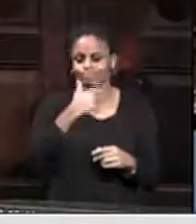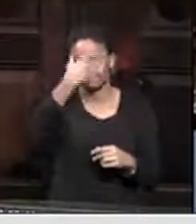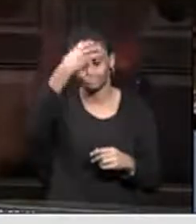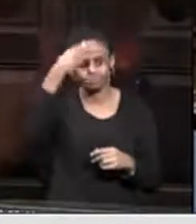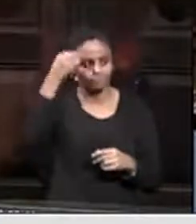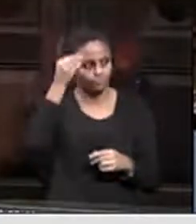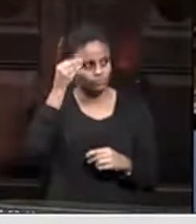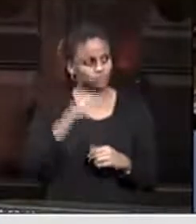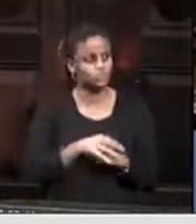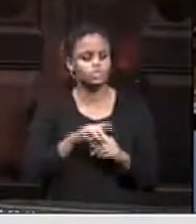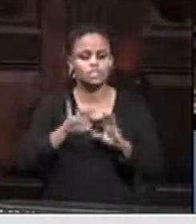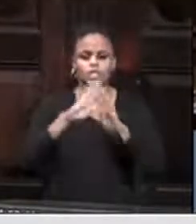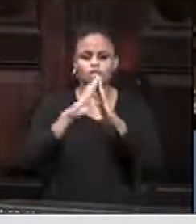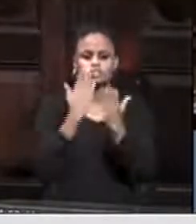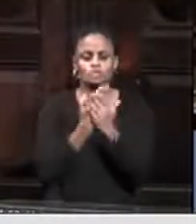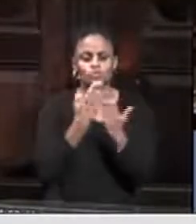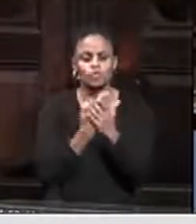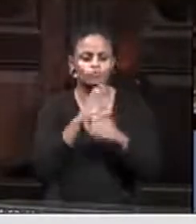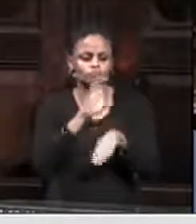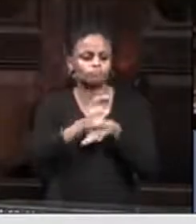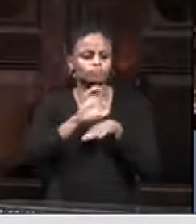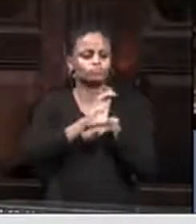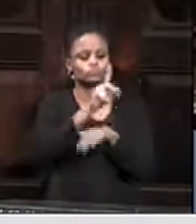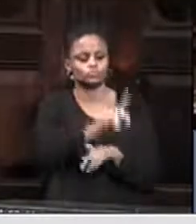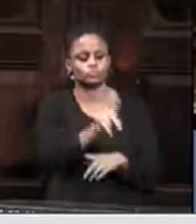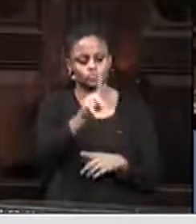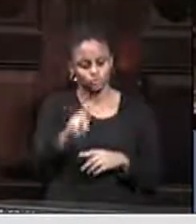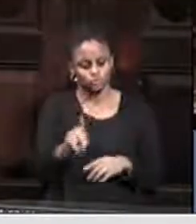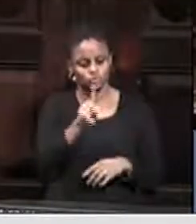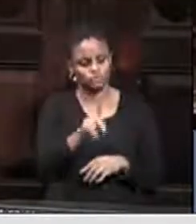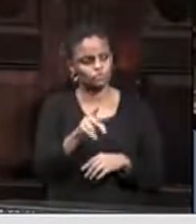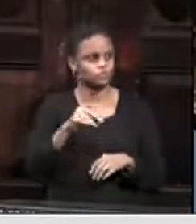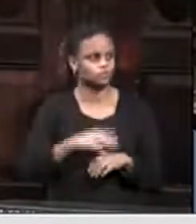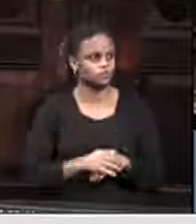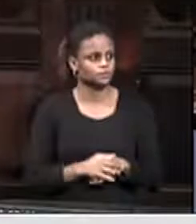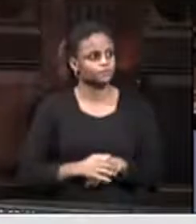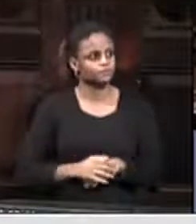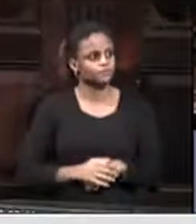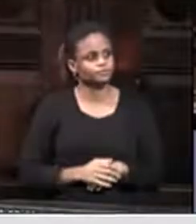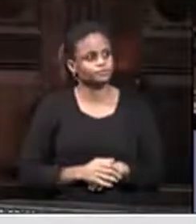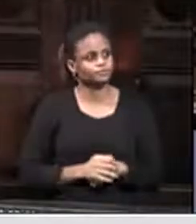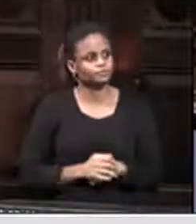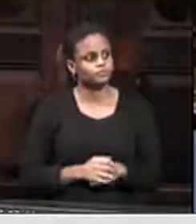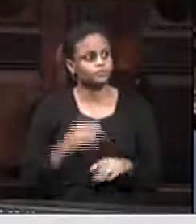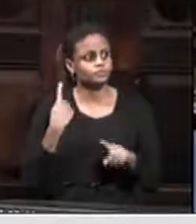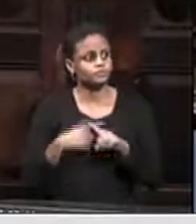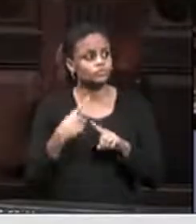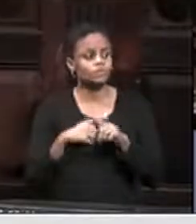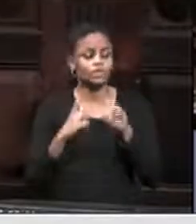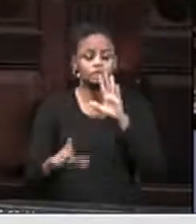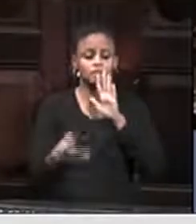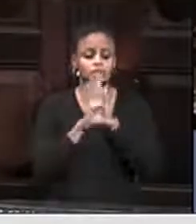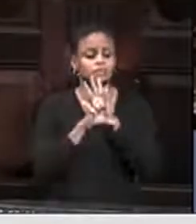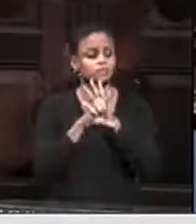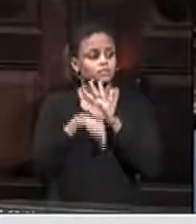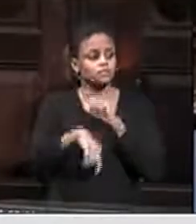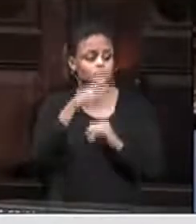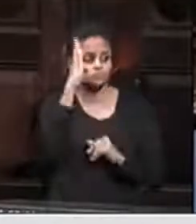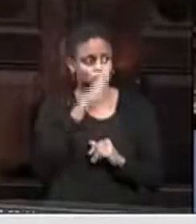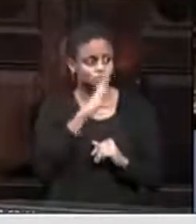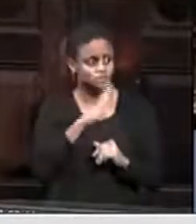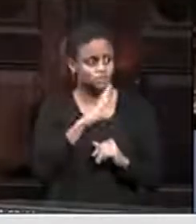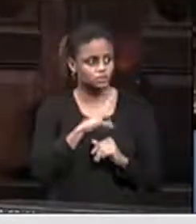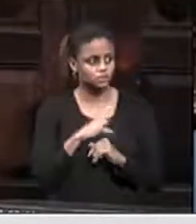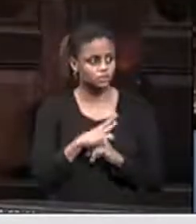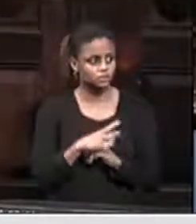esquecer uma rede de escolas de formação de professores, tendo em vista que a legislação brasileira, embora haja